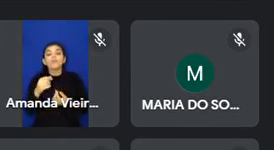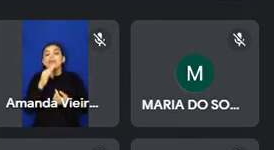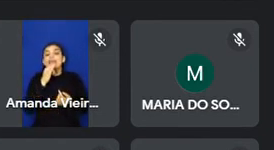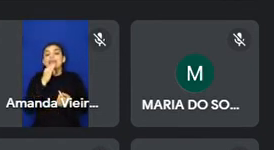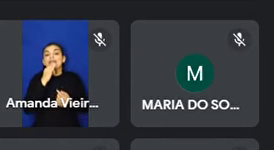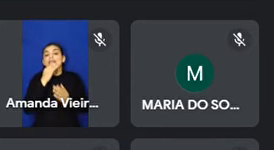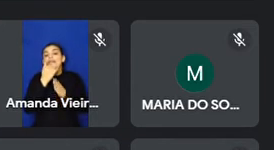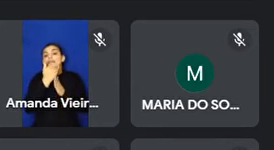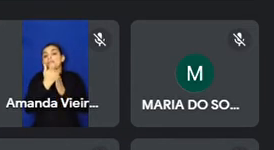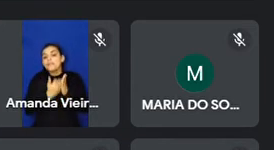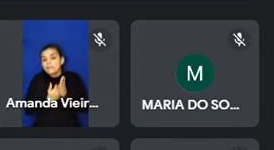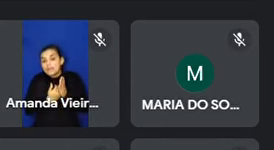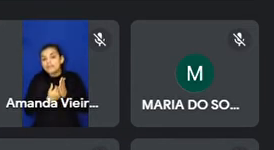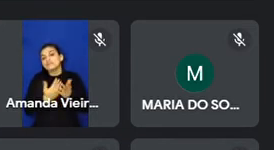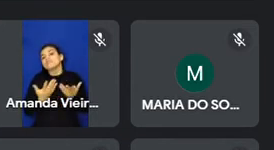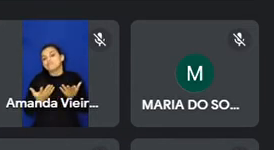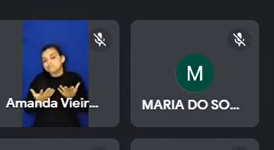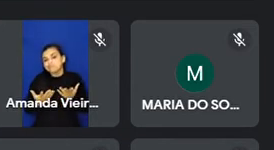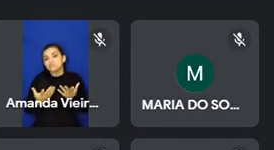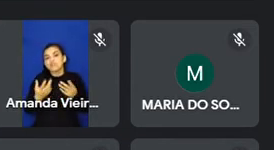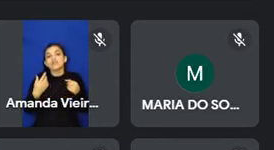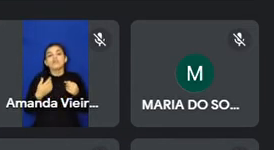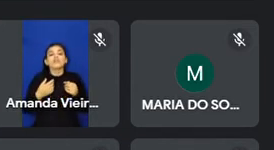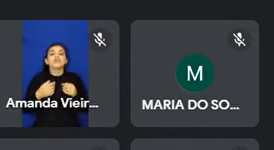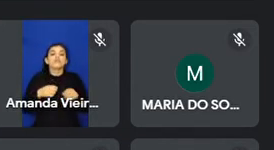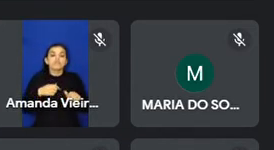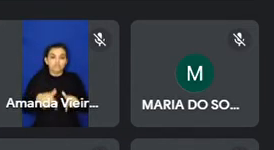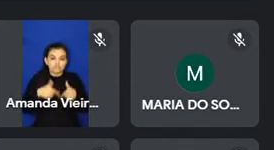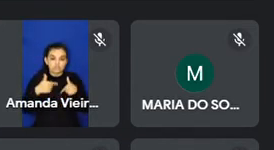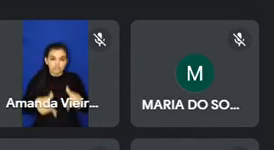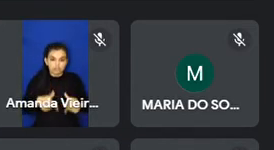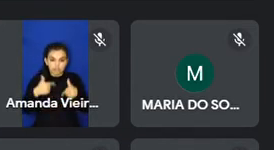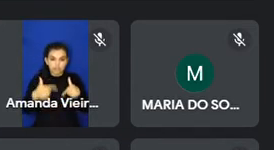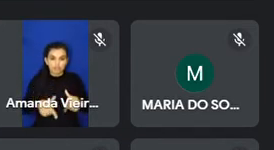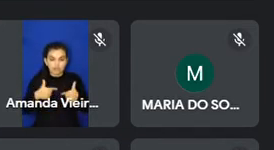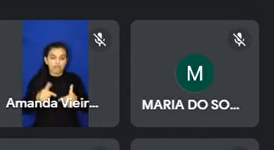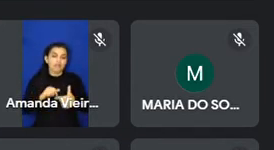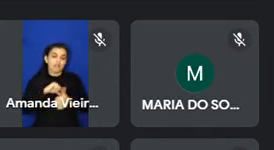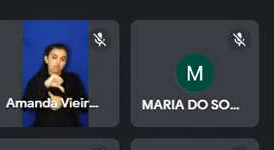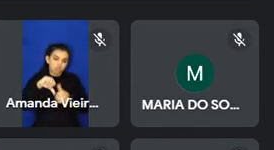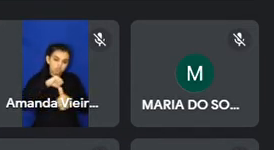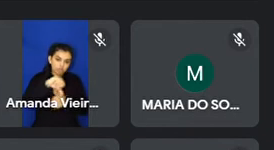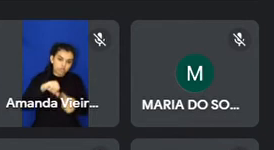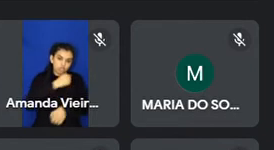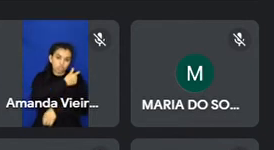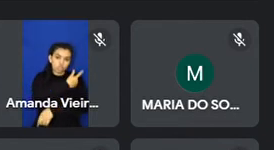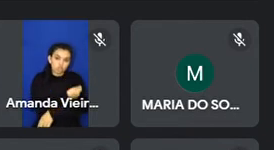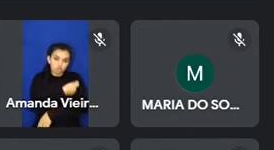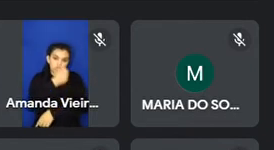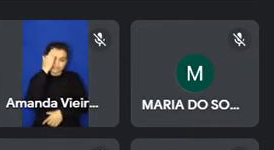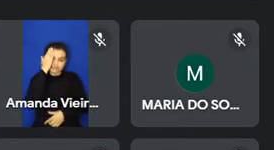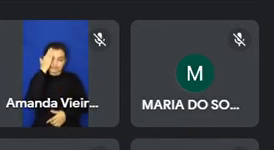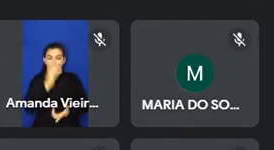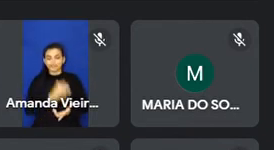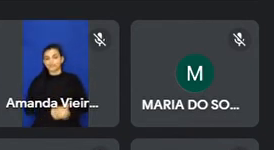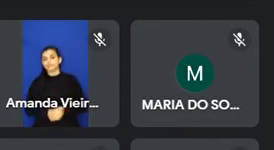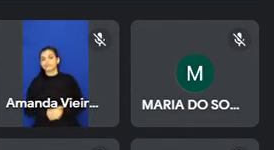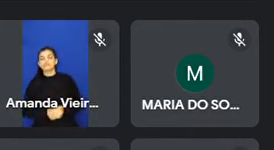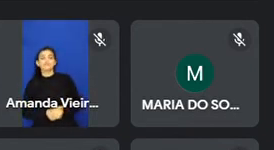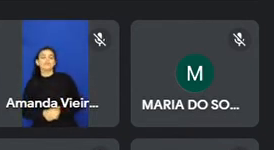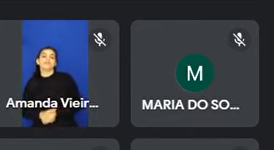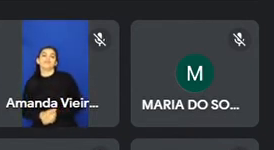que foi aplicado. Então, vamos trabalhar em cima dela, fazendo derivações dessa dose. Então, é tudo assim, tudo, aquele que tem